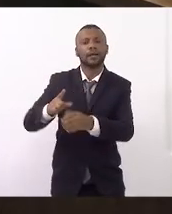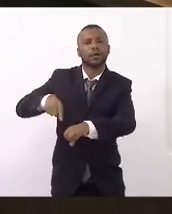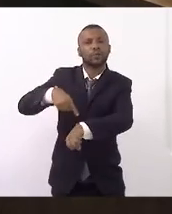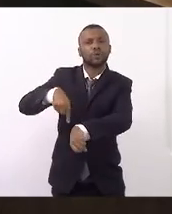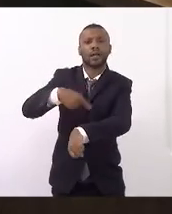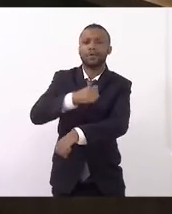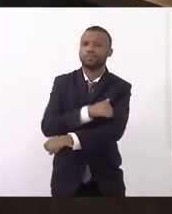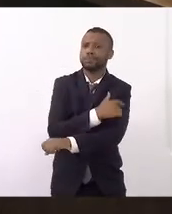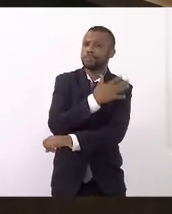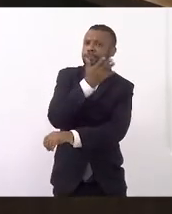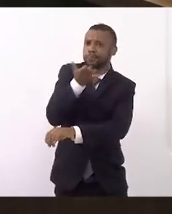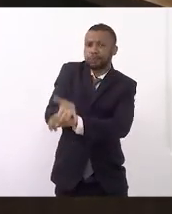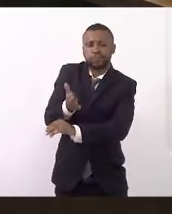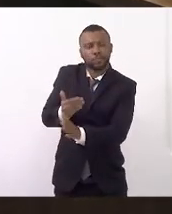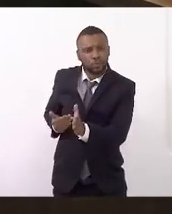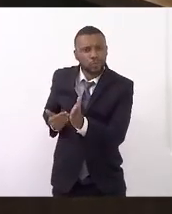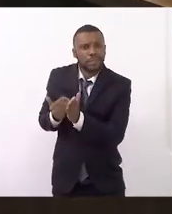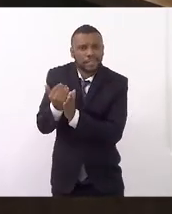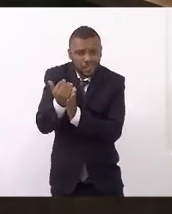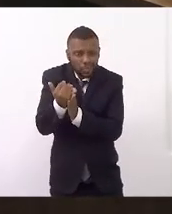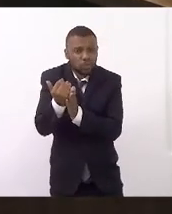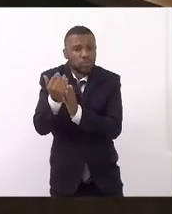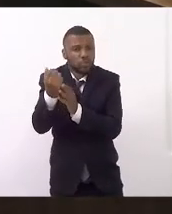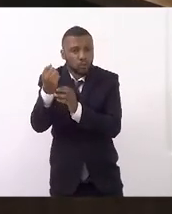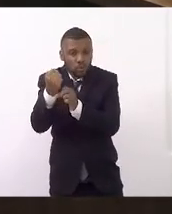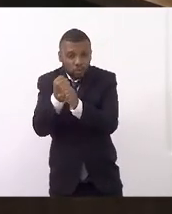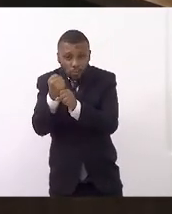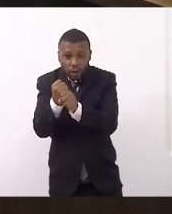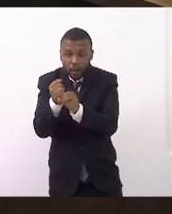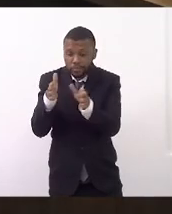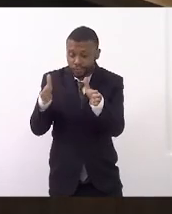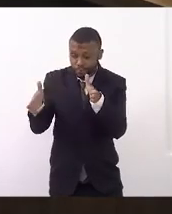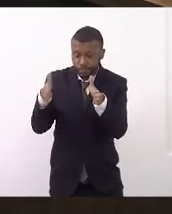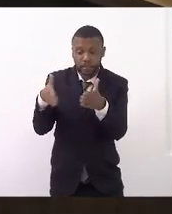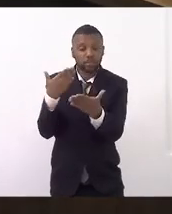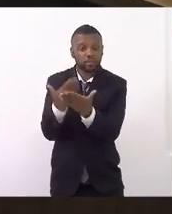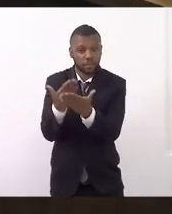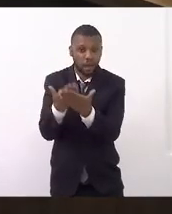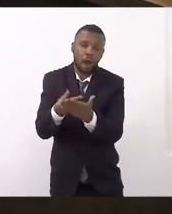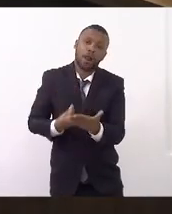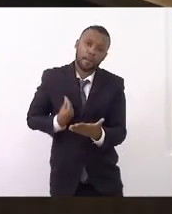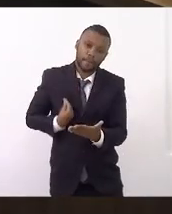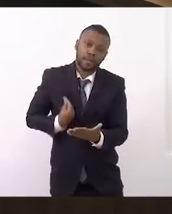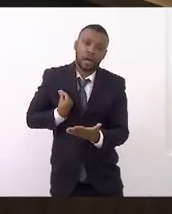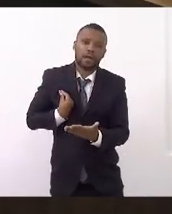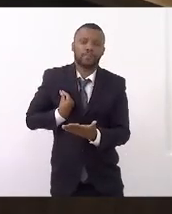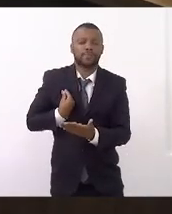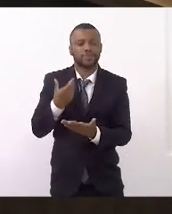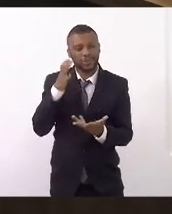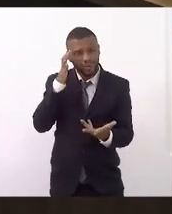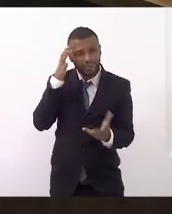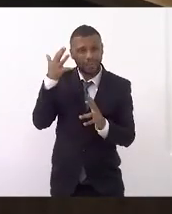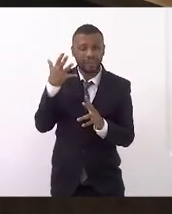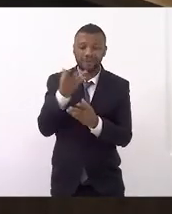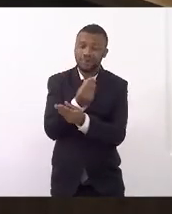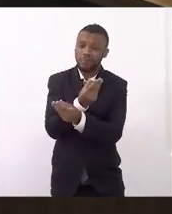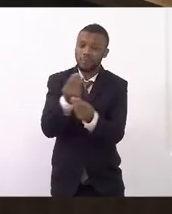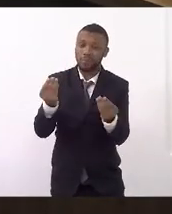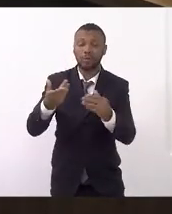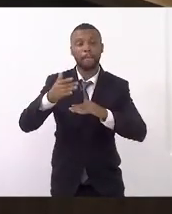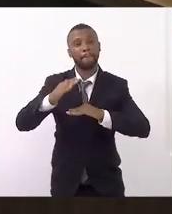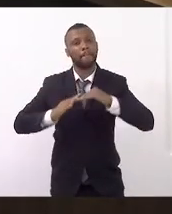às vésperas do início do ano letivo, uma situação em que centenas, milhares de profissionais de